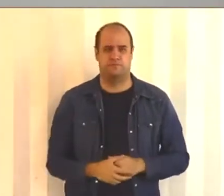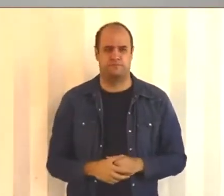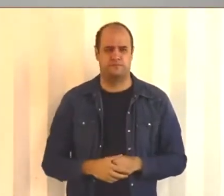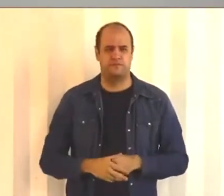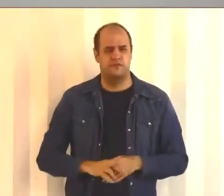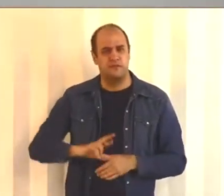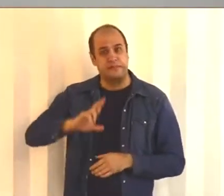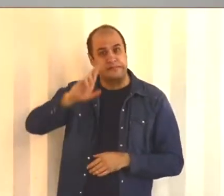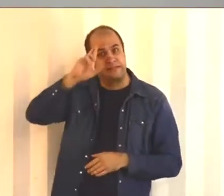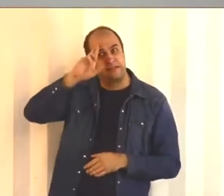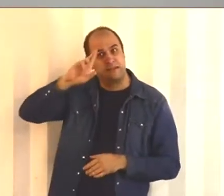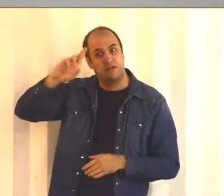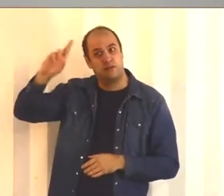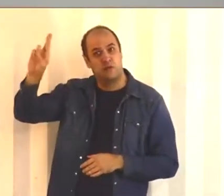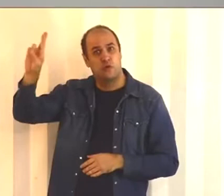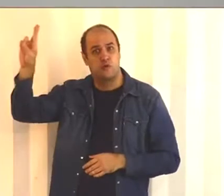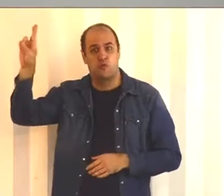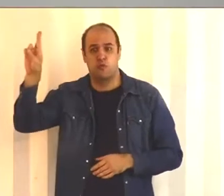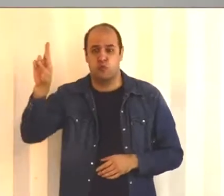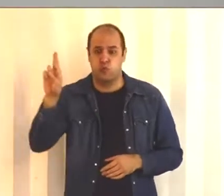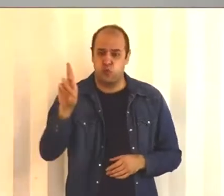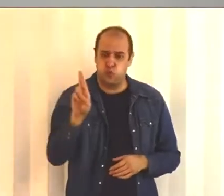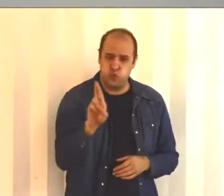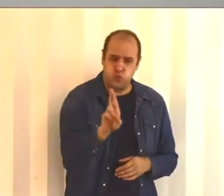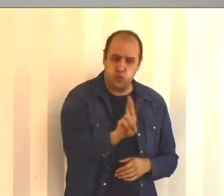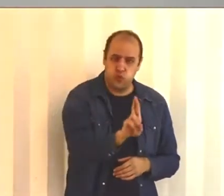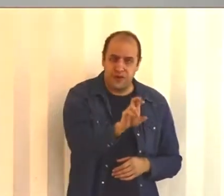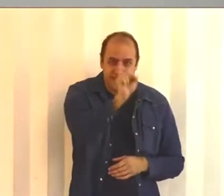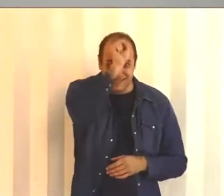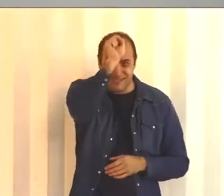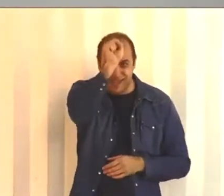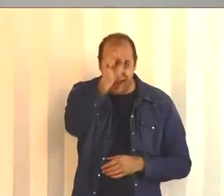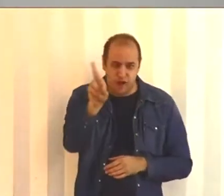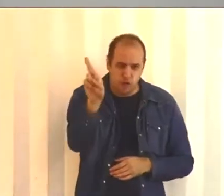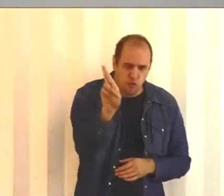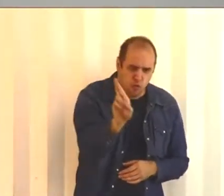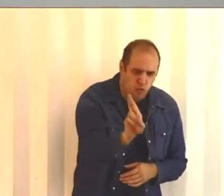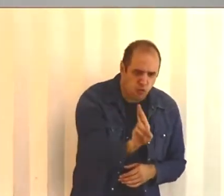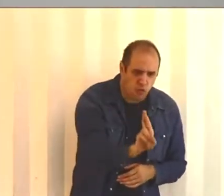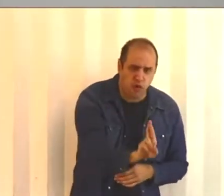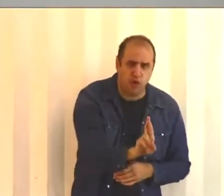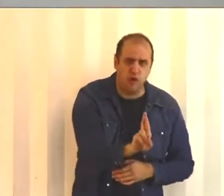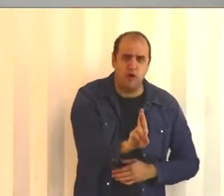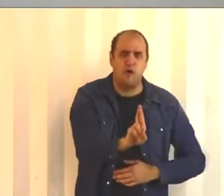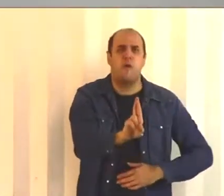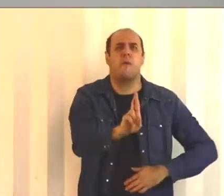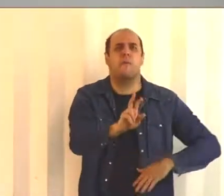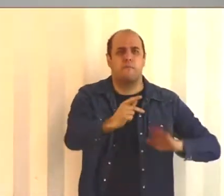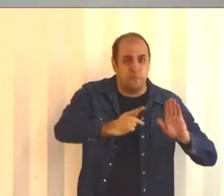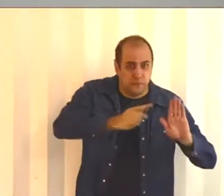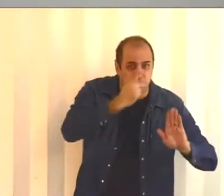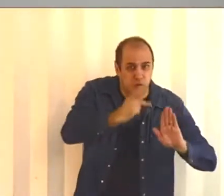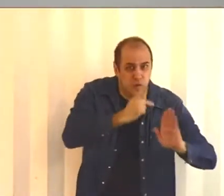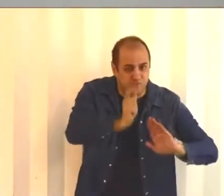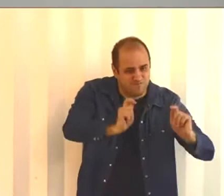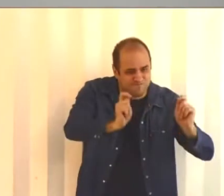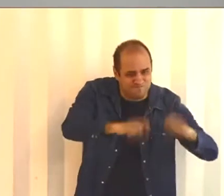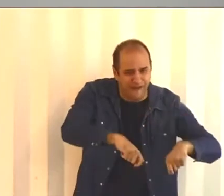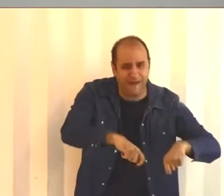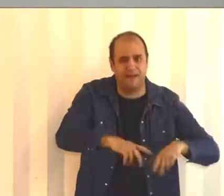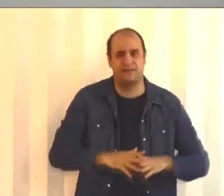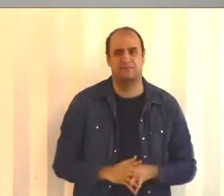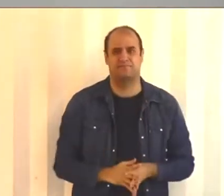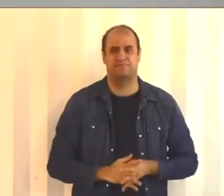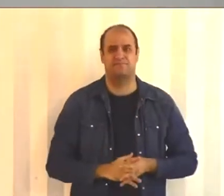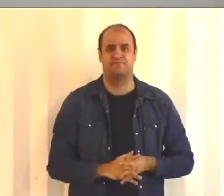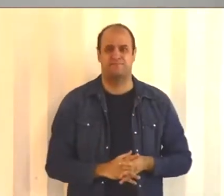Visitou o Senhor a Sara como lhe dissera, e o Senhor cumpriu o que lhe havia prometido. Eu vou dividir